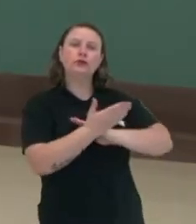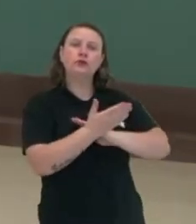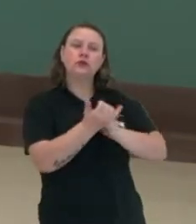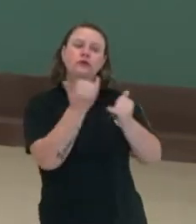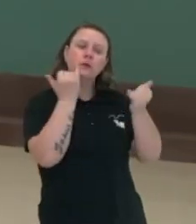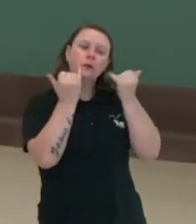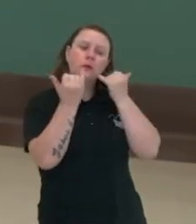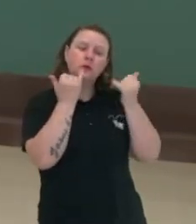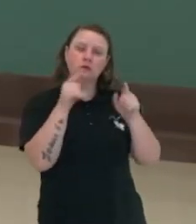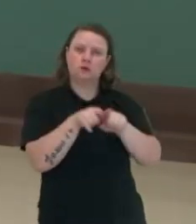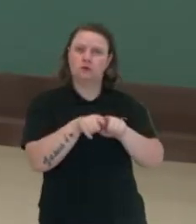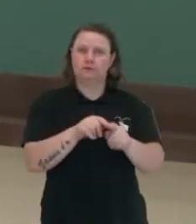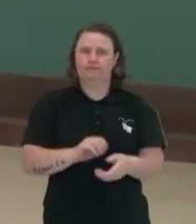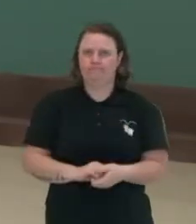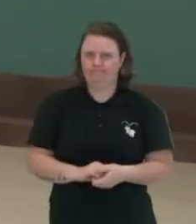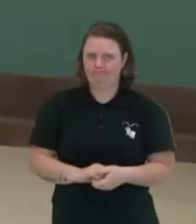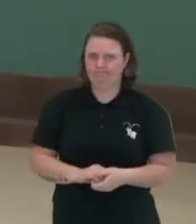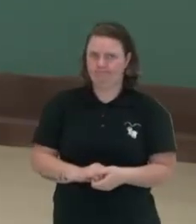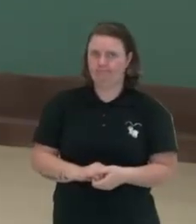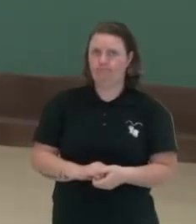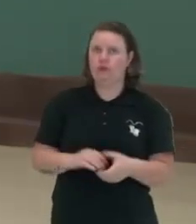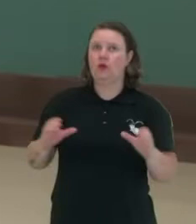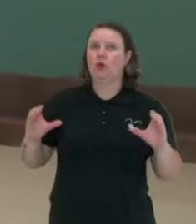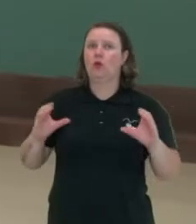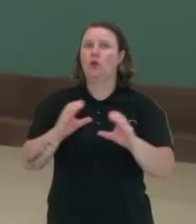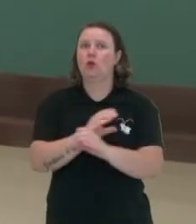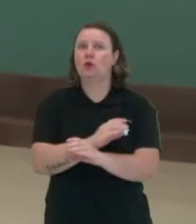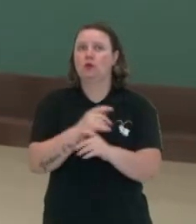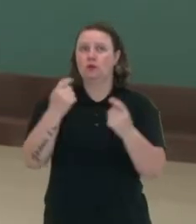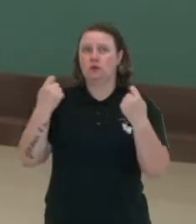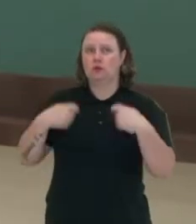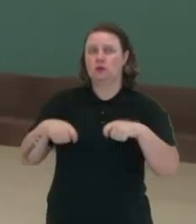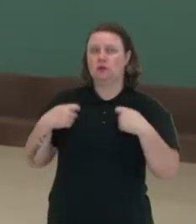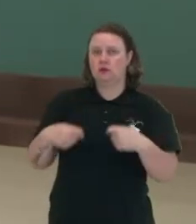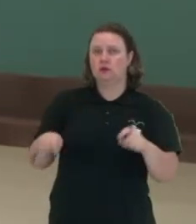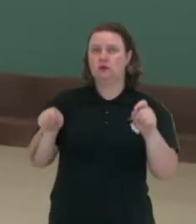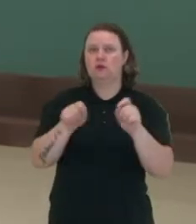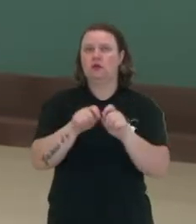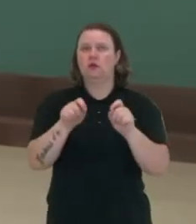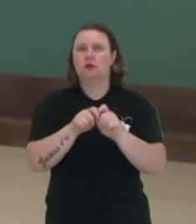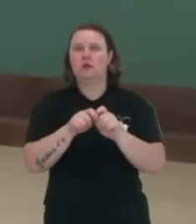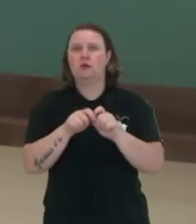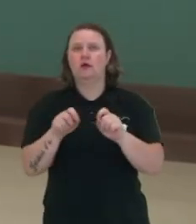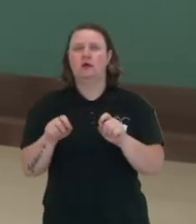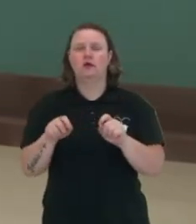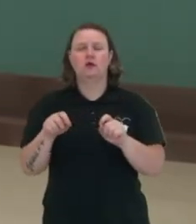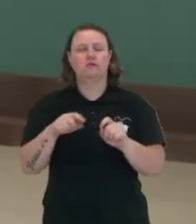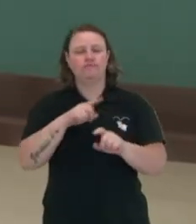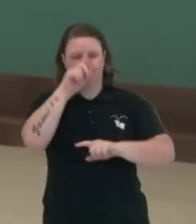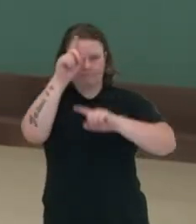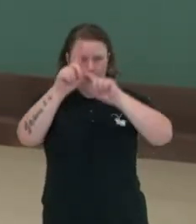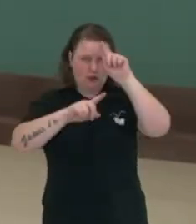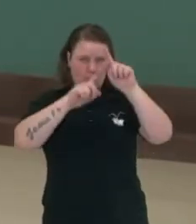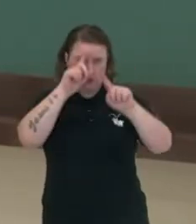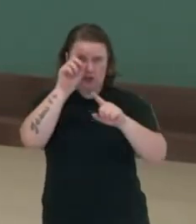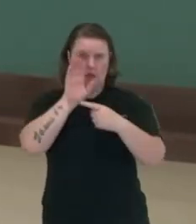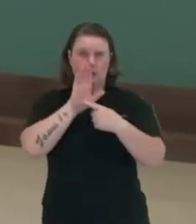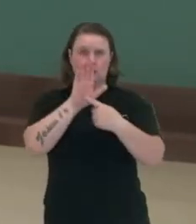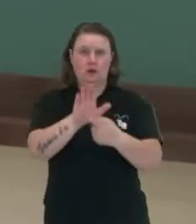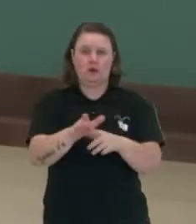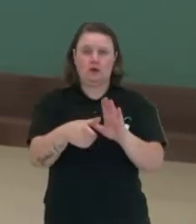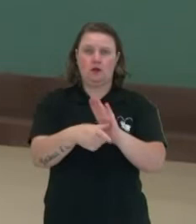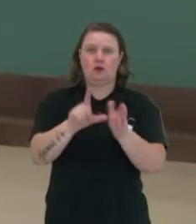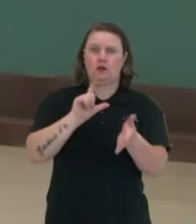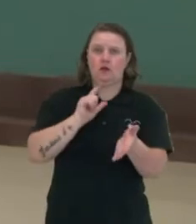foco. Na conclusão, deve haver também o quê? Uma articulação lógica entre as ideias apresentadas antes, desde